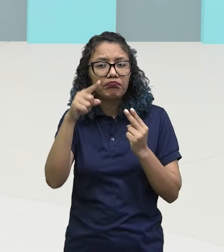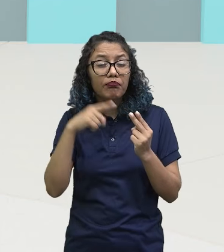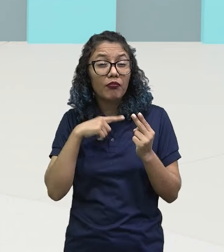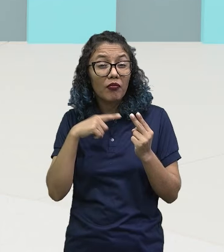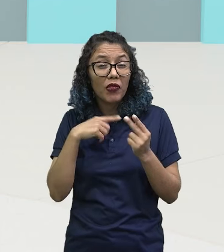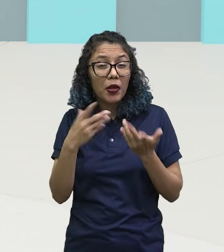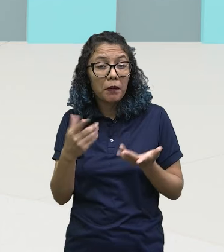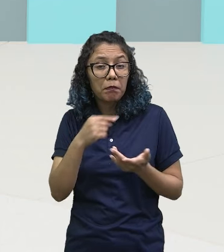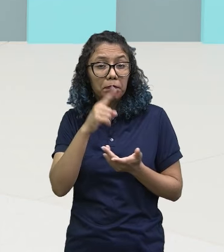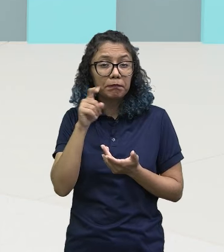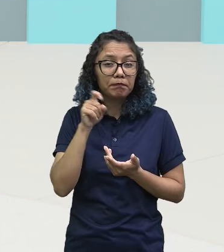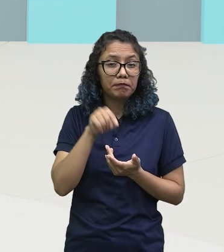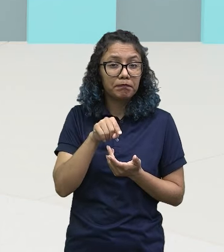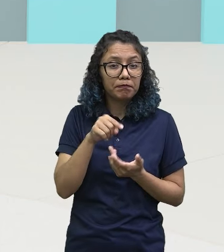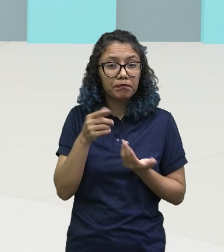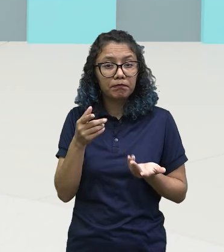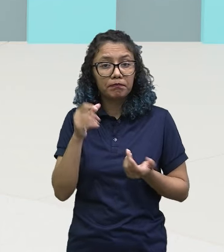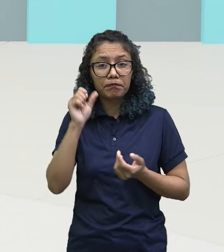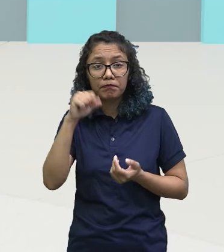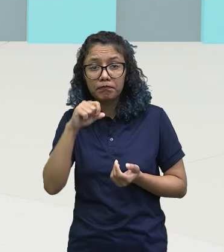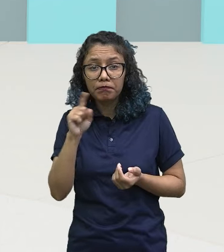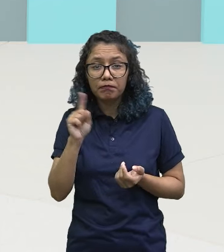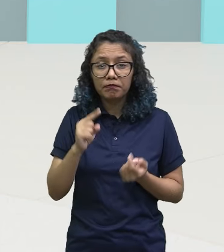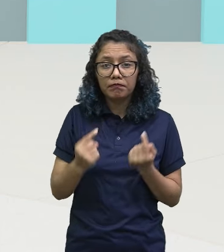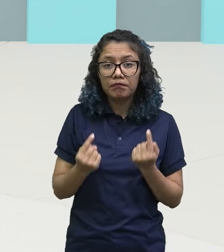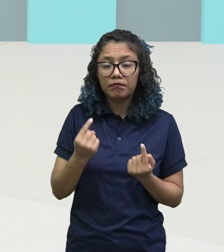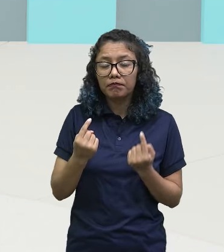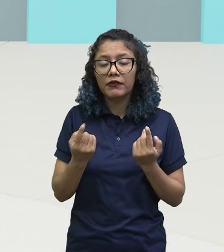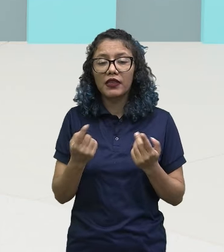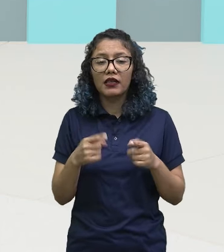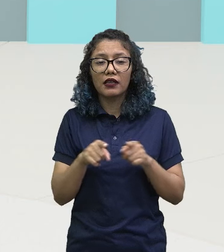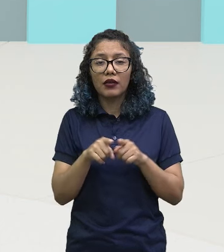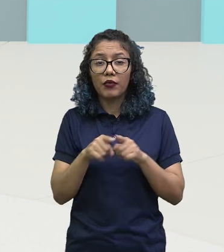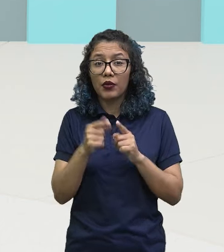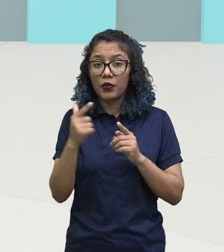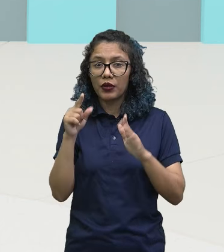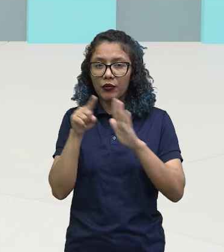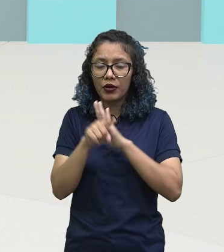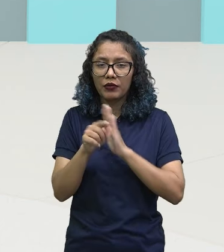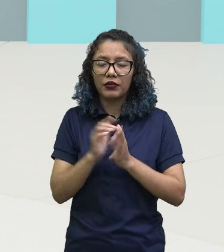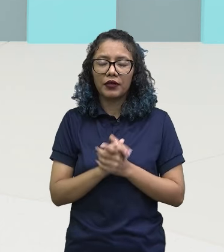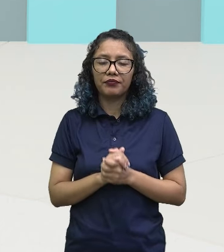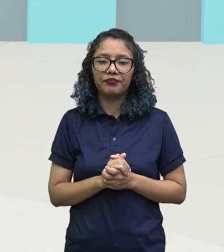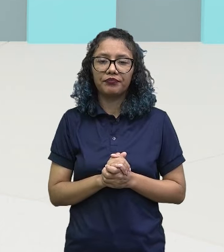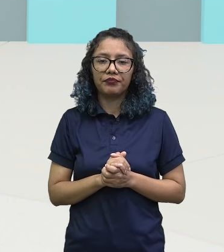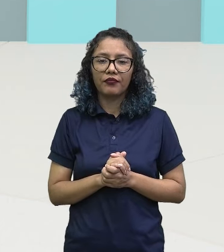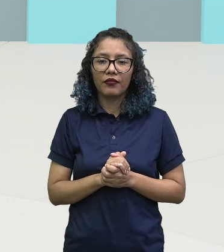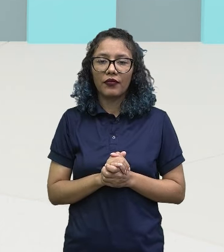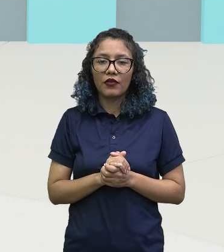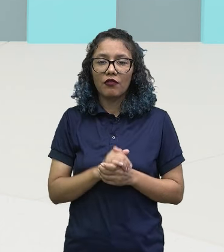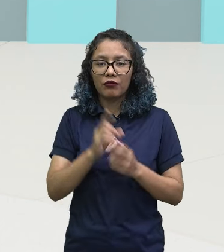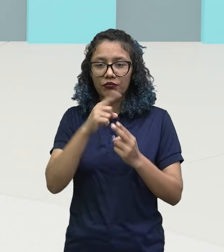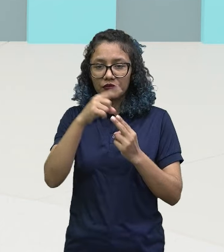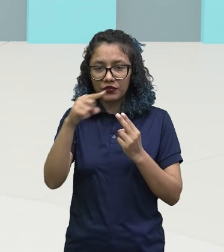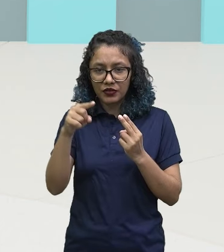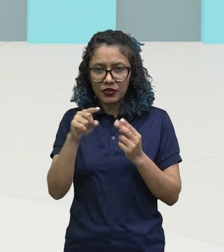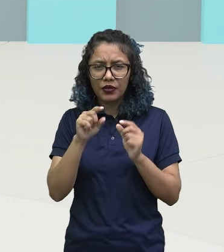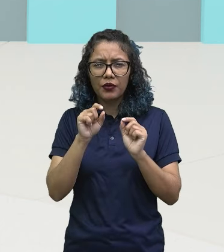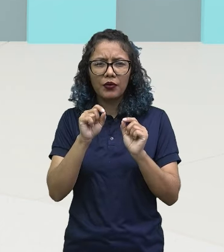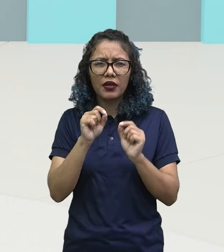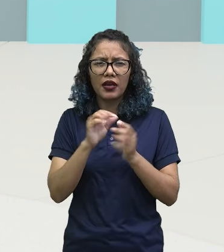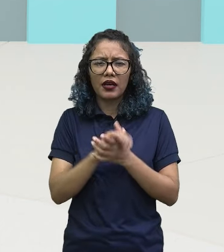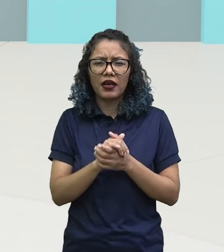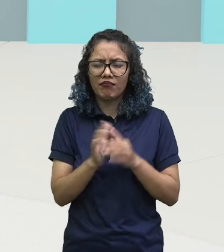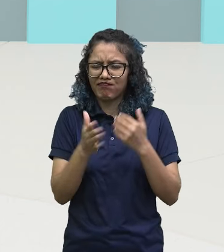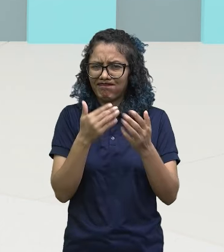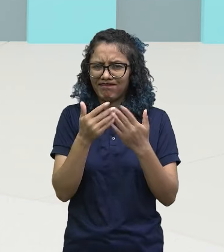gráfico? Será que elas vão ter acento gráfico? E a última pergunta que eu faço, será que a gente coloca o acento gráfico de qualquer maneira? Ah, vou